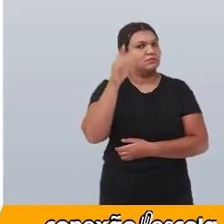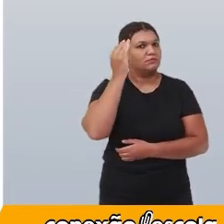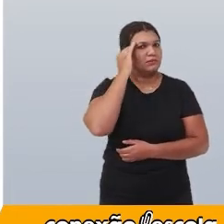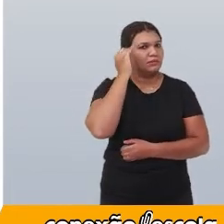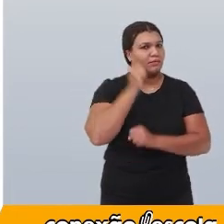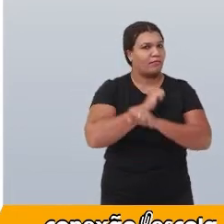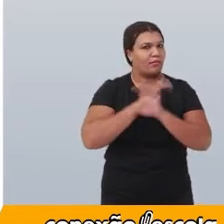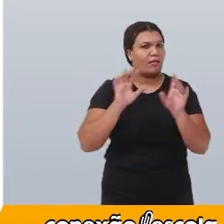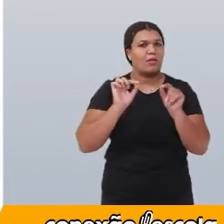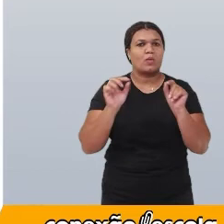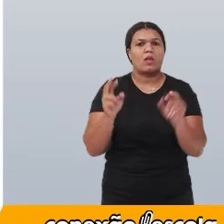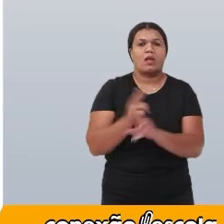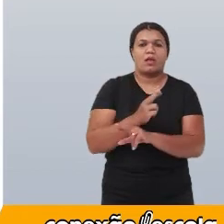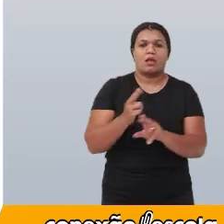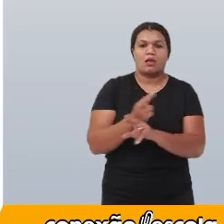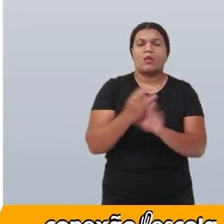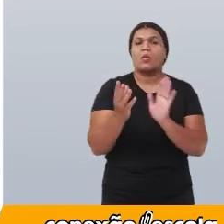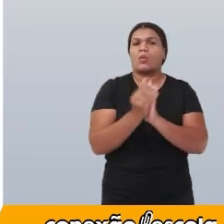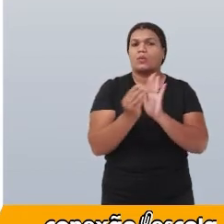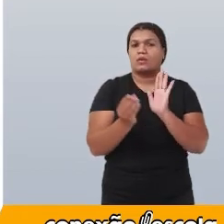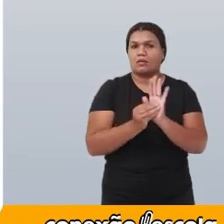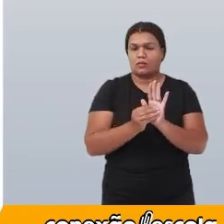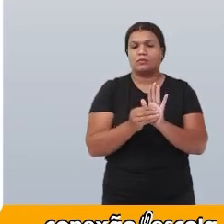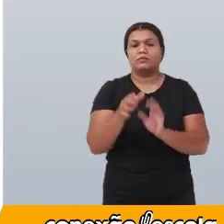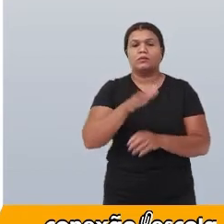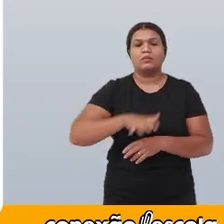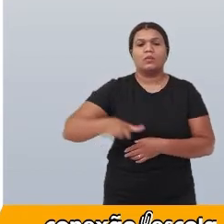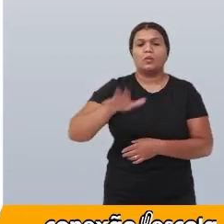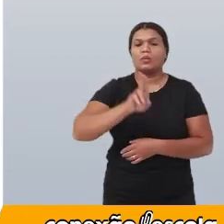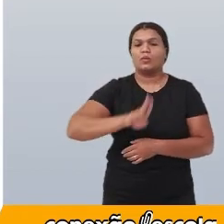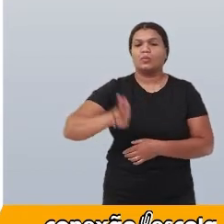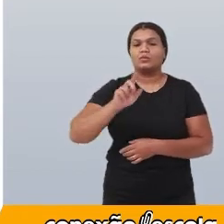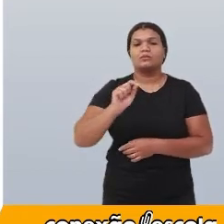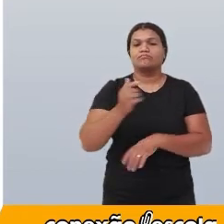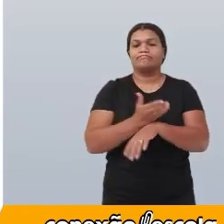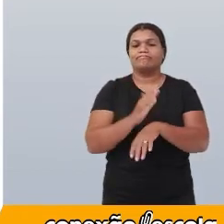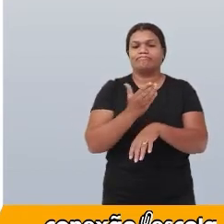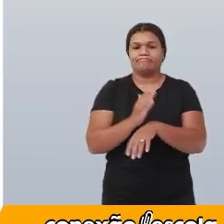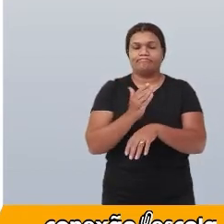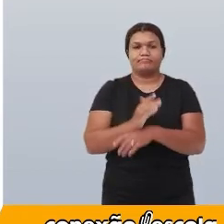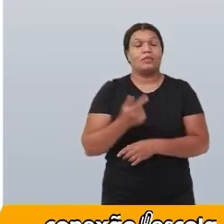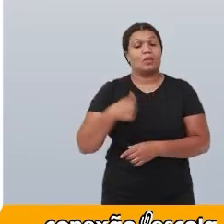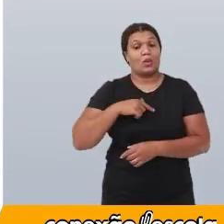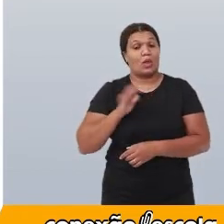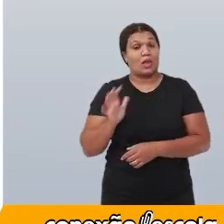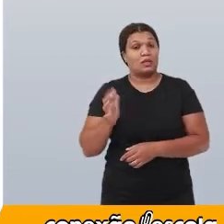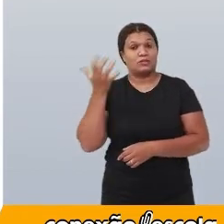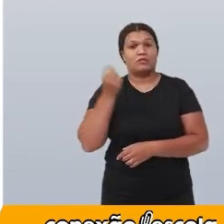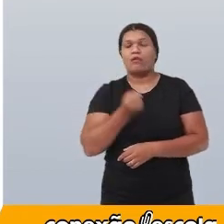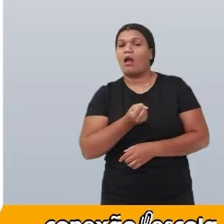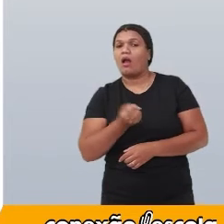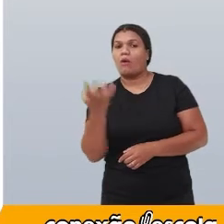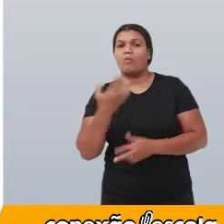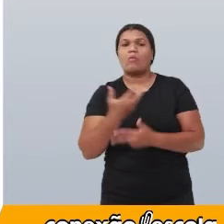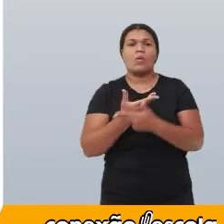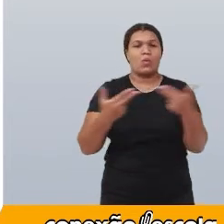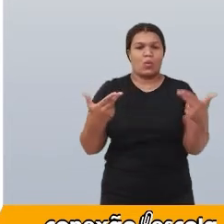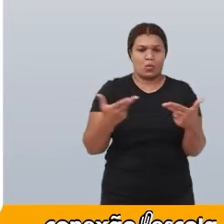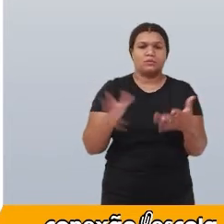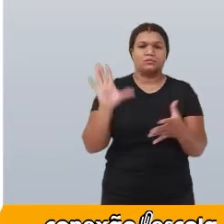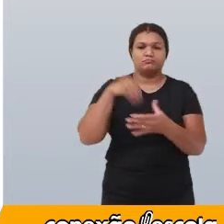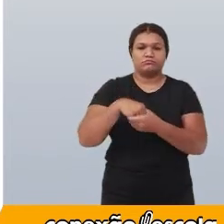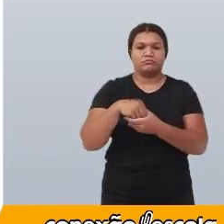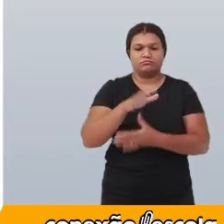conhecimentos relacionados com esse conteúdo através da prática, resolvendo algumas